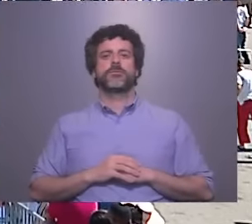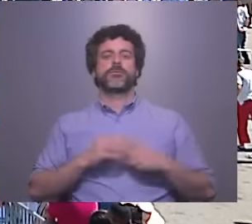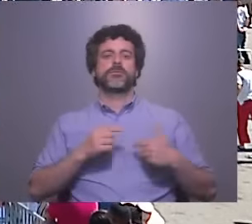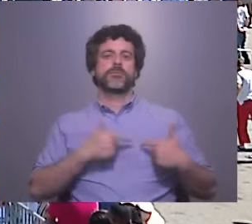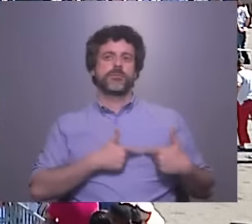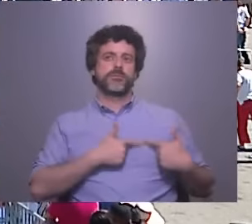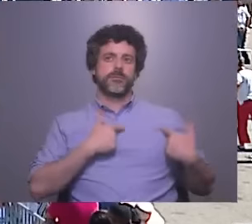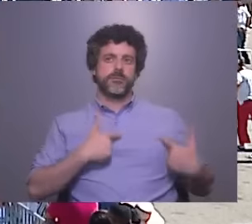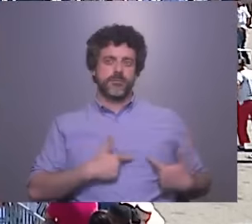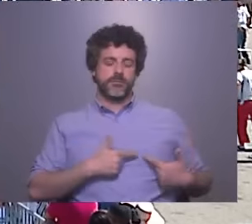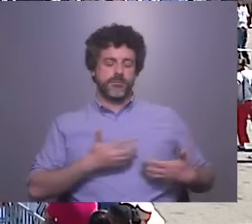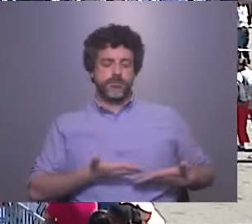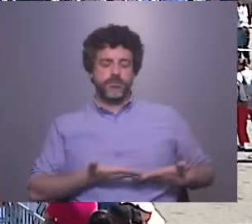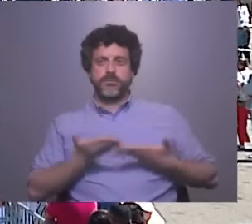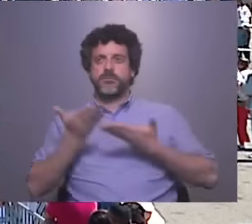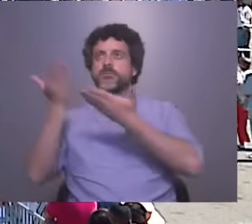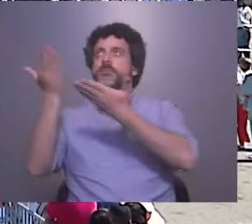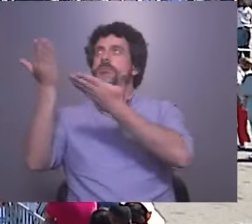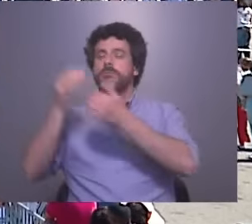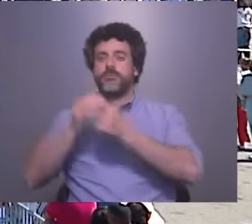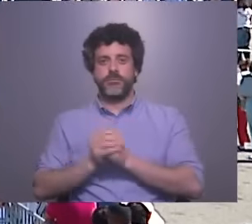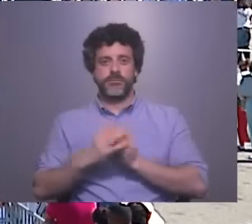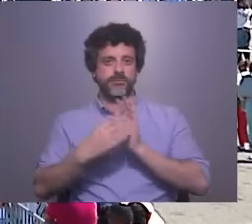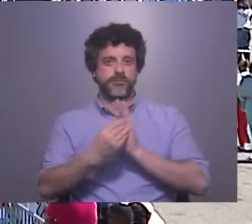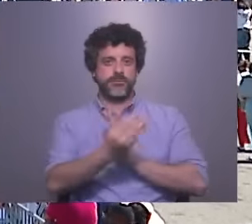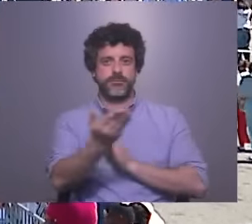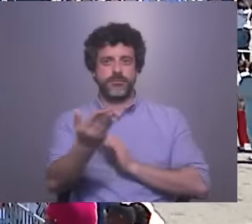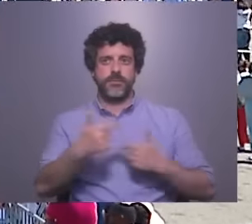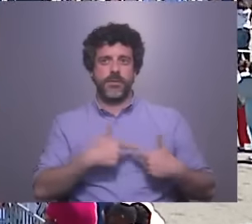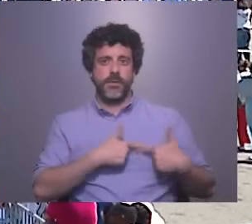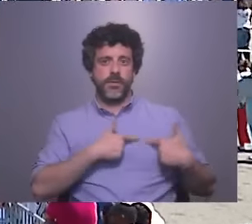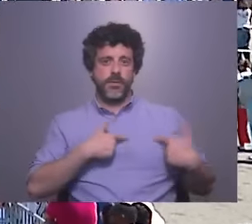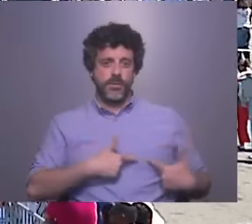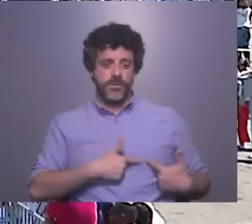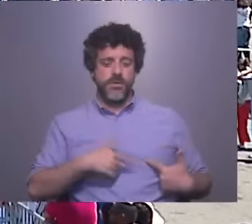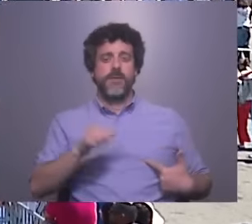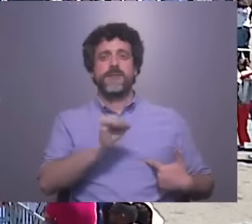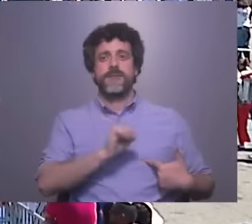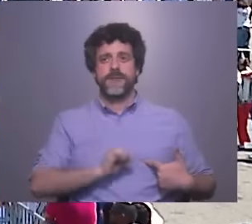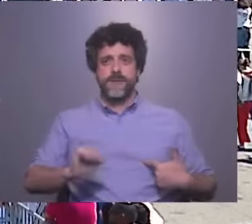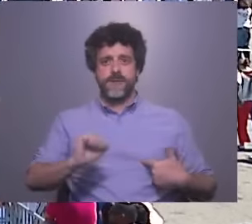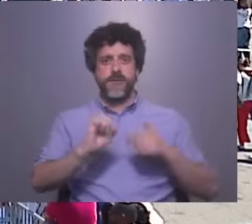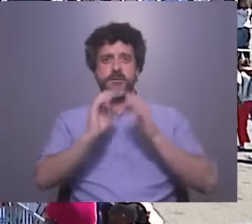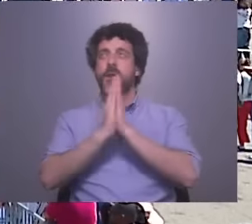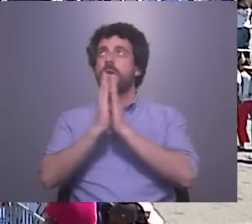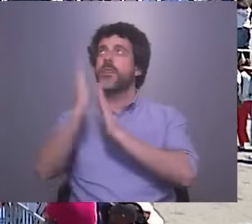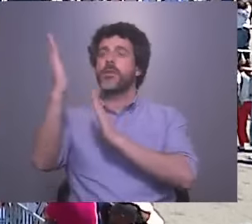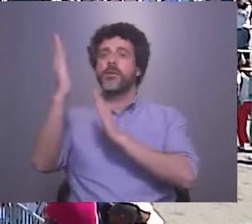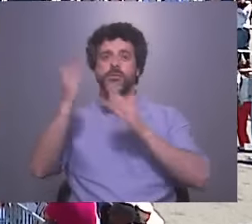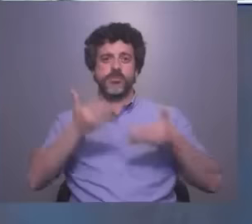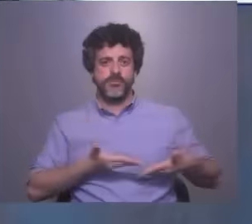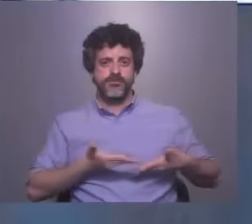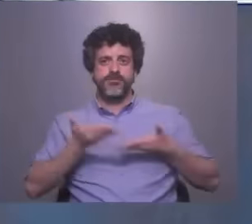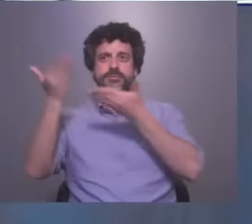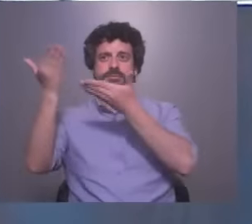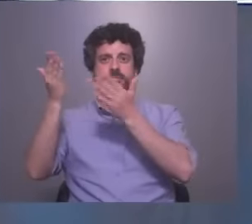Amém. O Senhor esteja convosco. Ele está no meio de